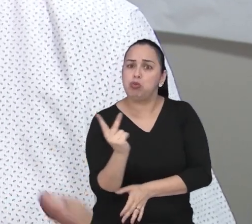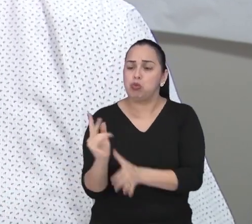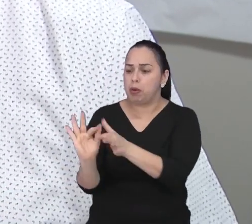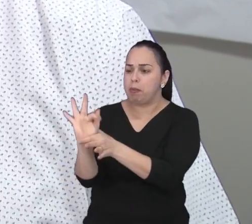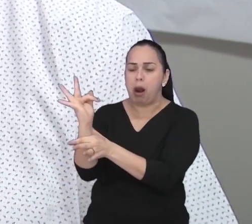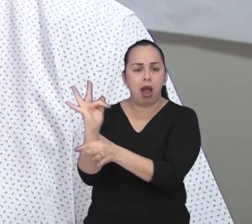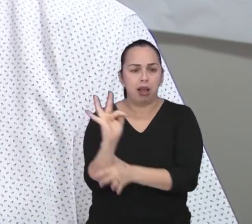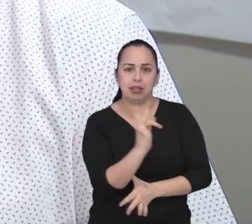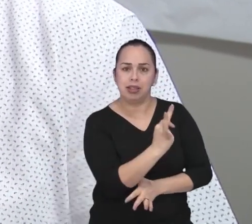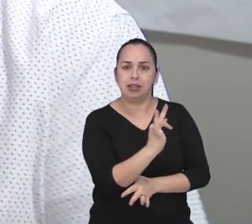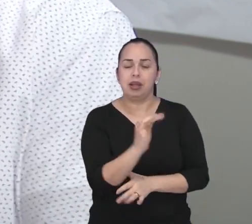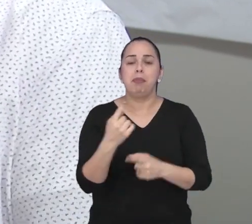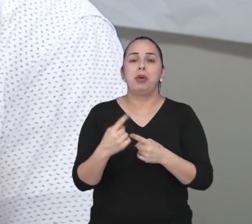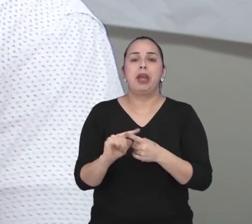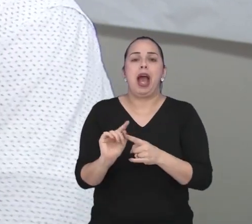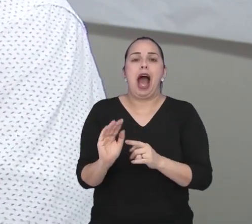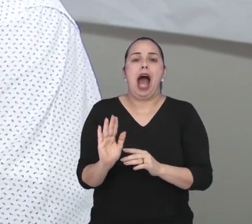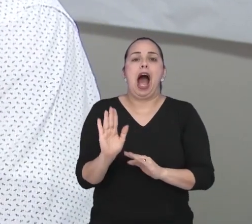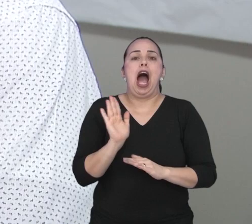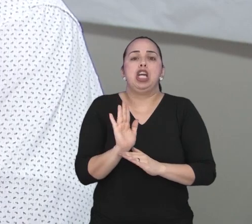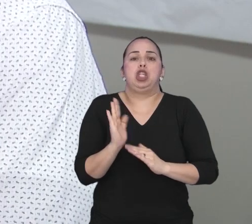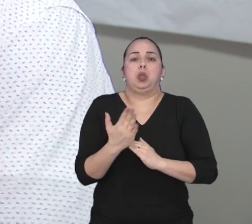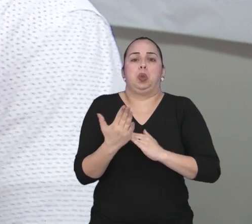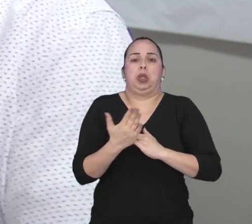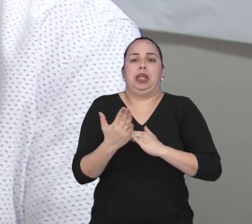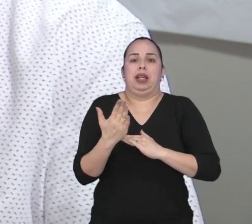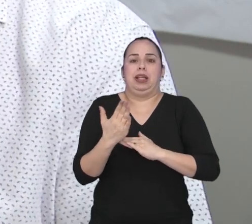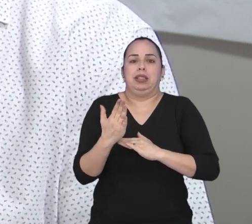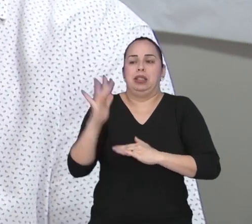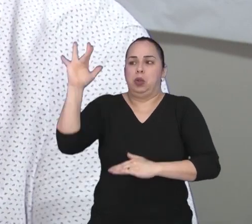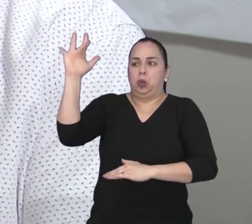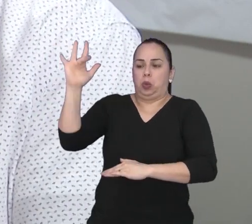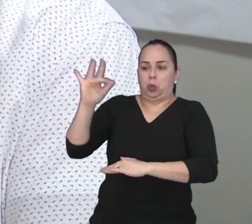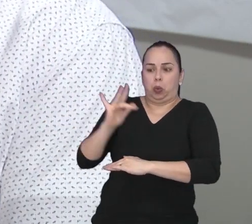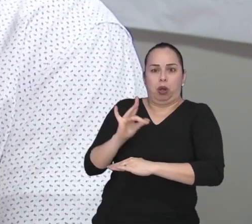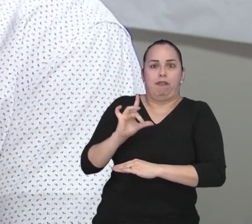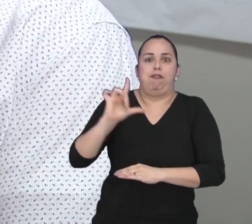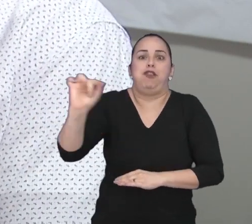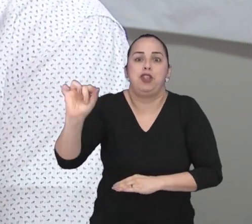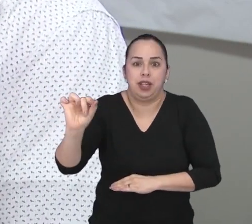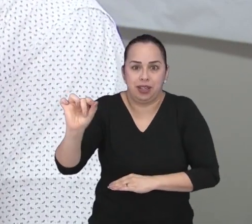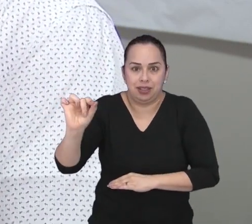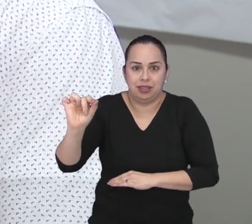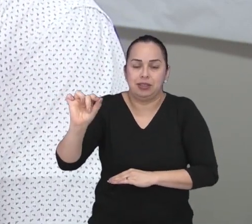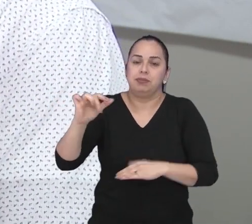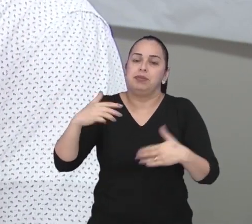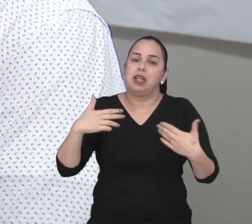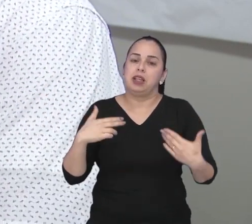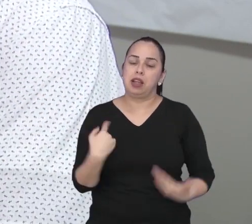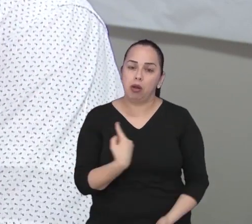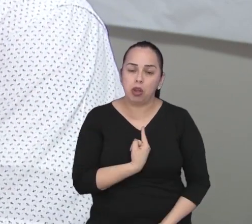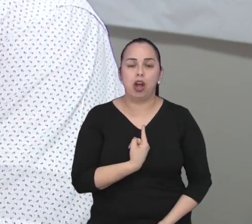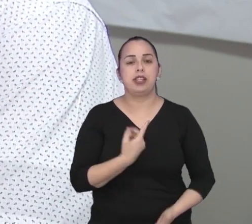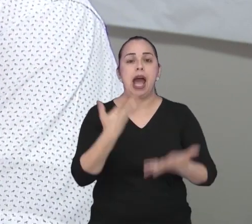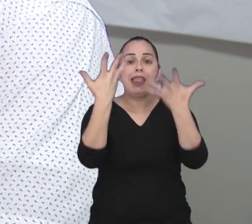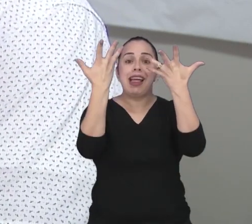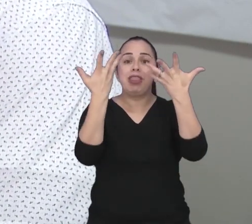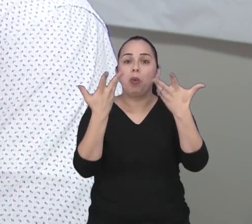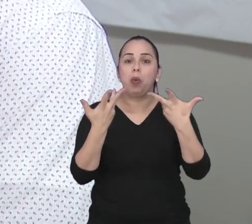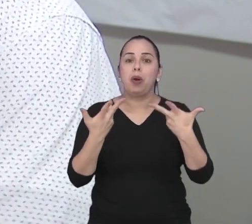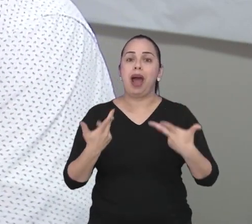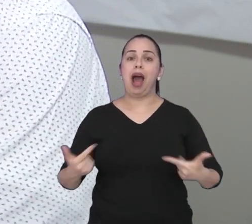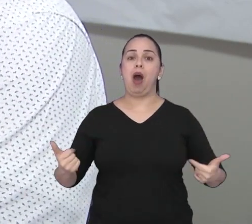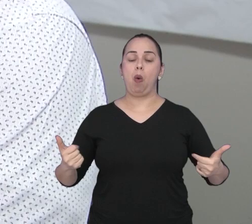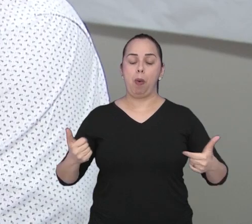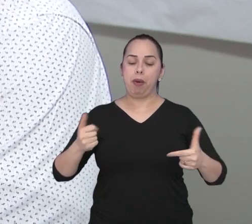O que acontece? São repelentes naturais. São repelentes que a gente possa, através da natureza, a gente possa ter